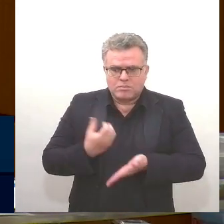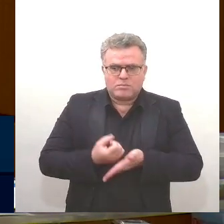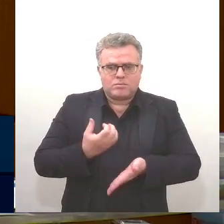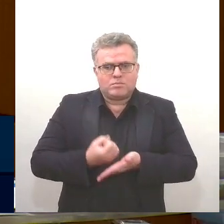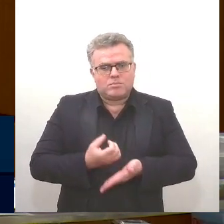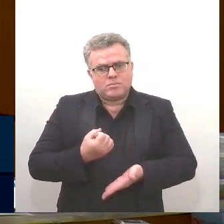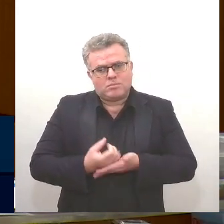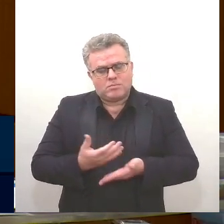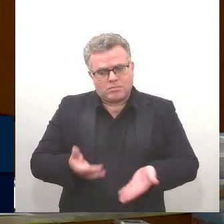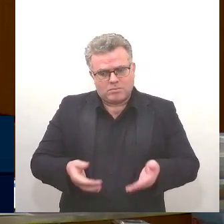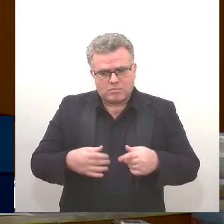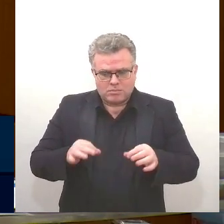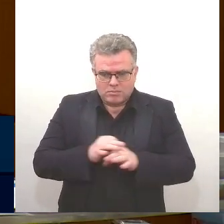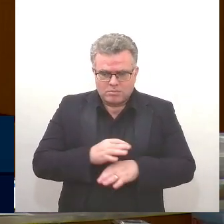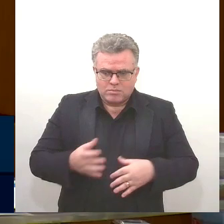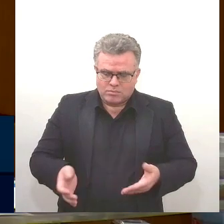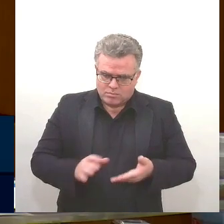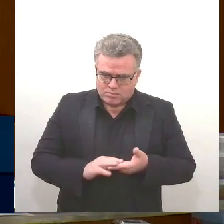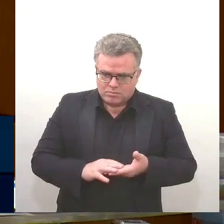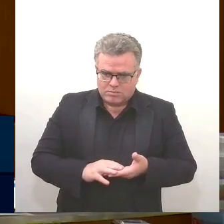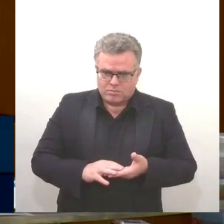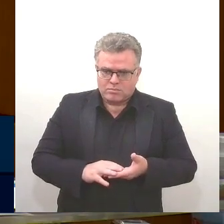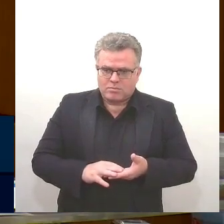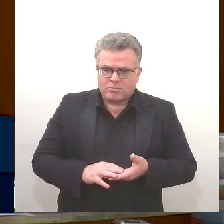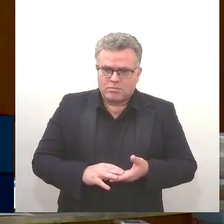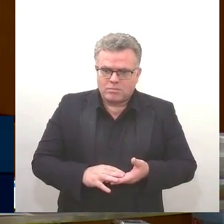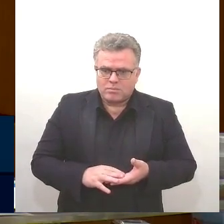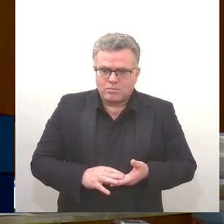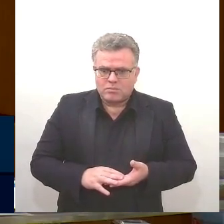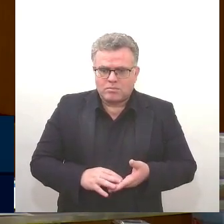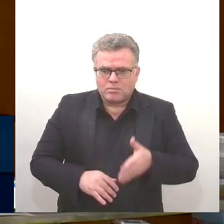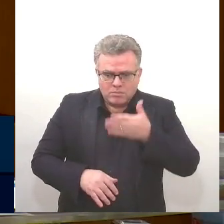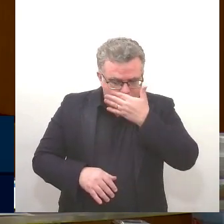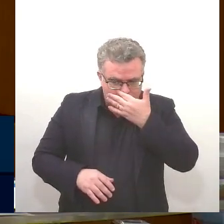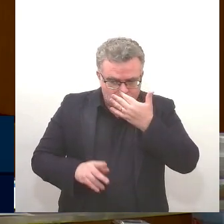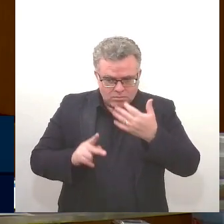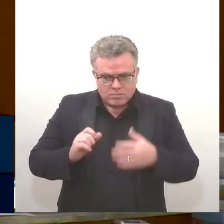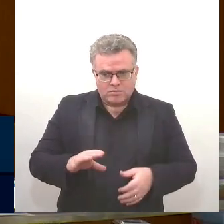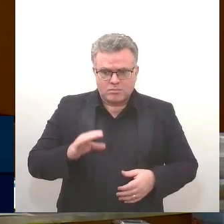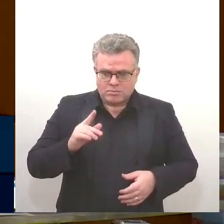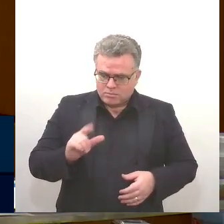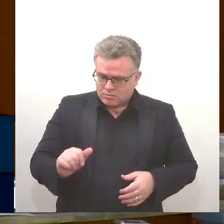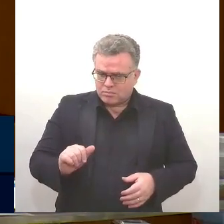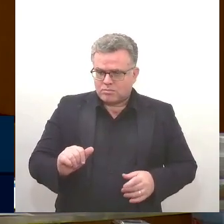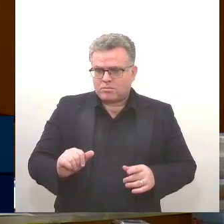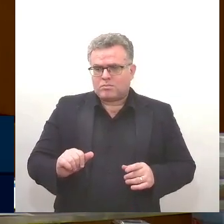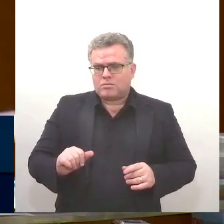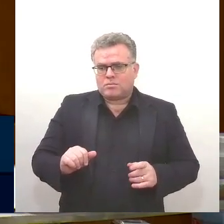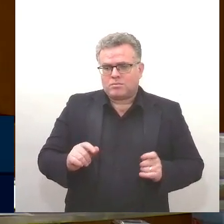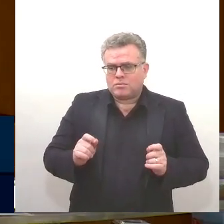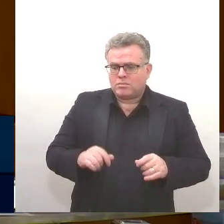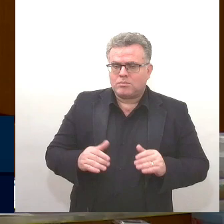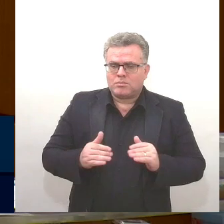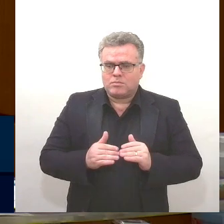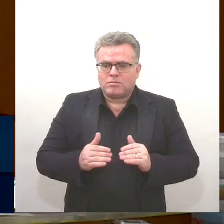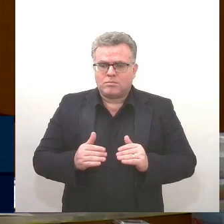série fala Poa Poa é uma nome também que se refere às